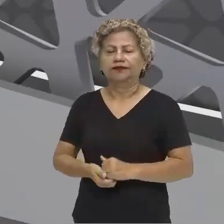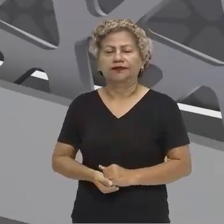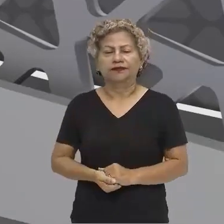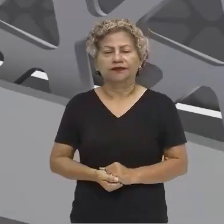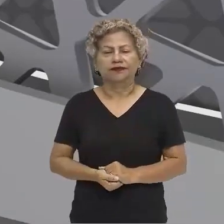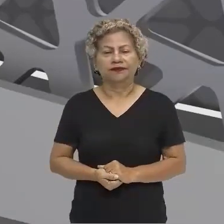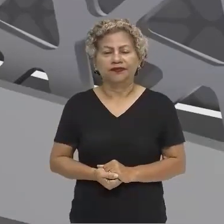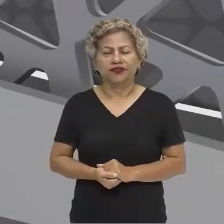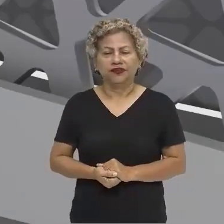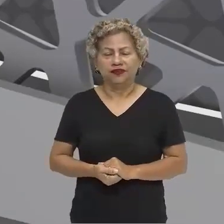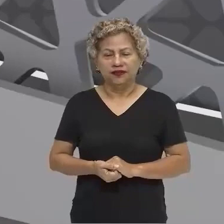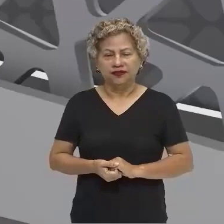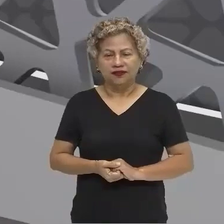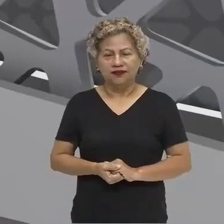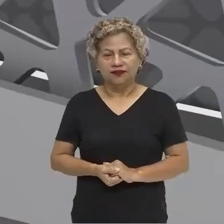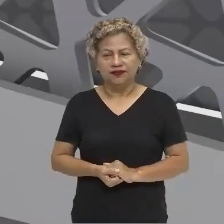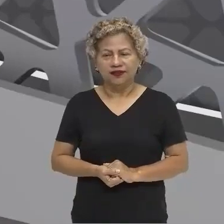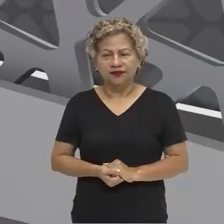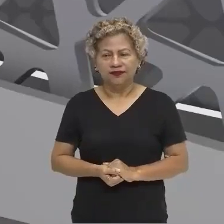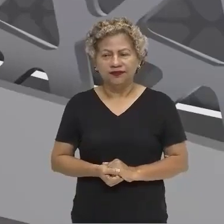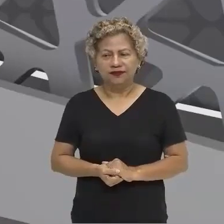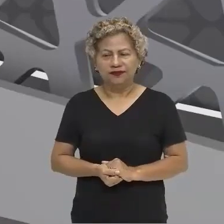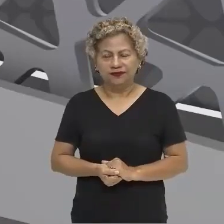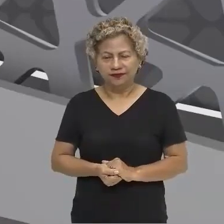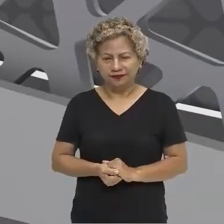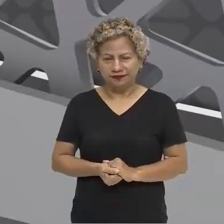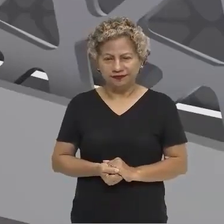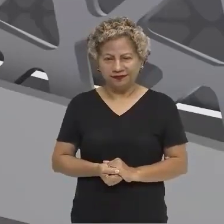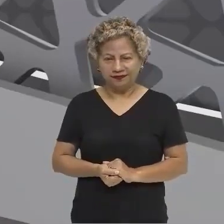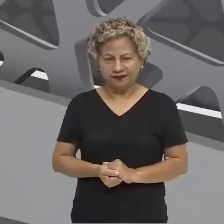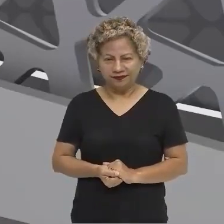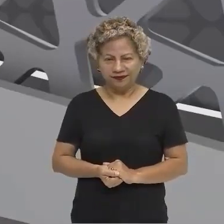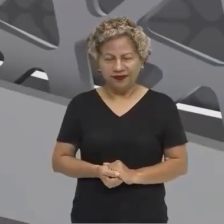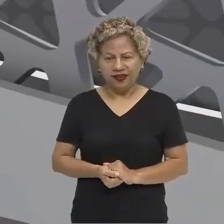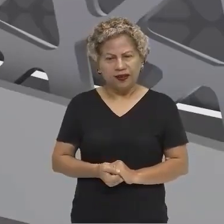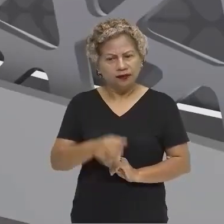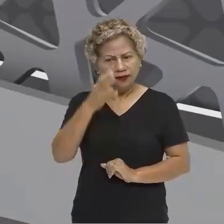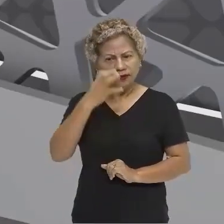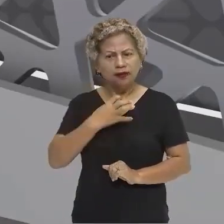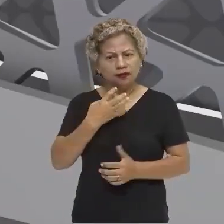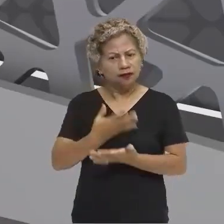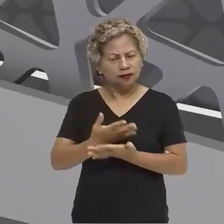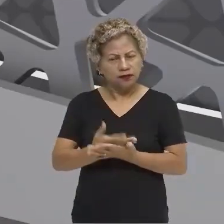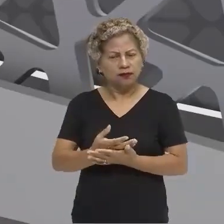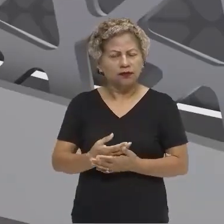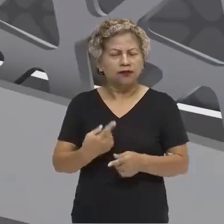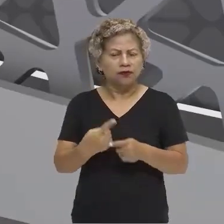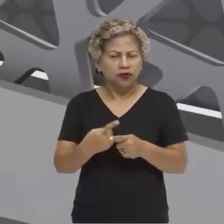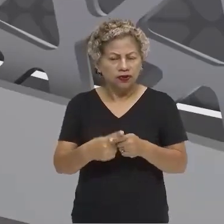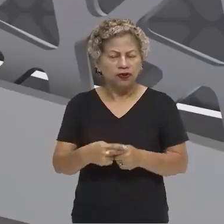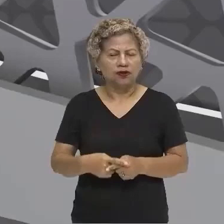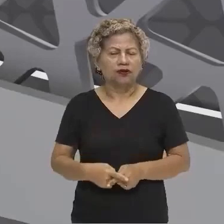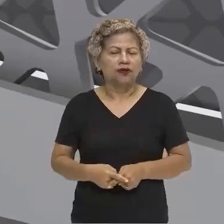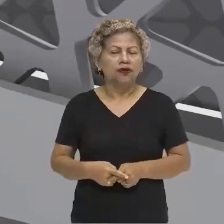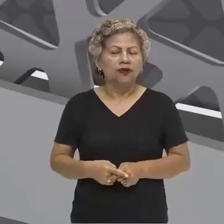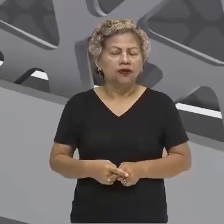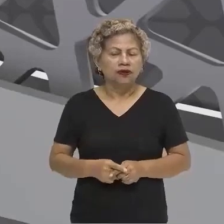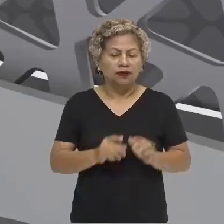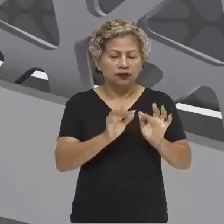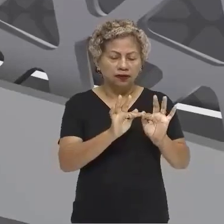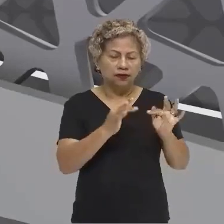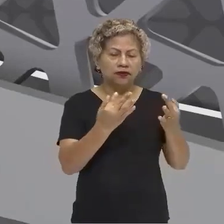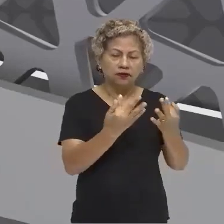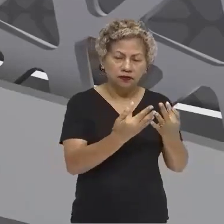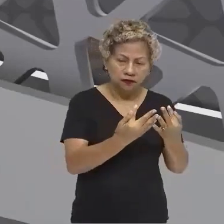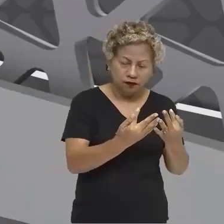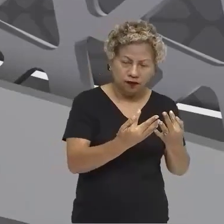tecnológica, né? Eu não sei, não quer levar a sério. Gente, na minha família eu tenho histórias de profissionais